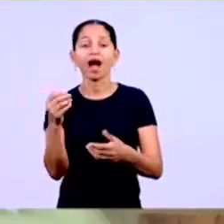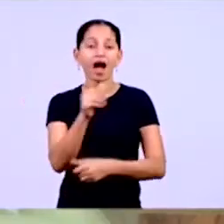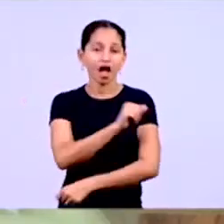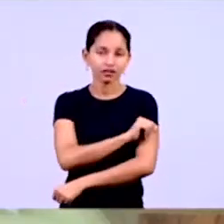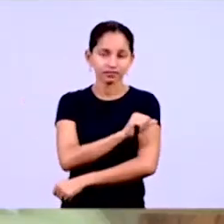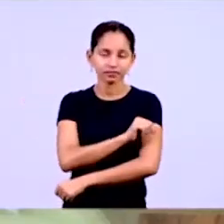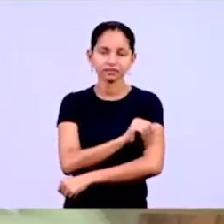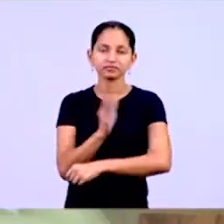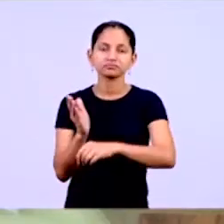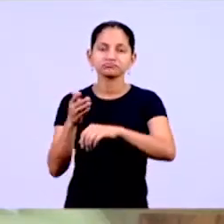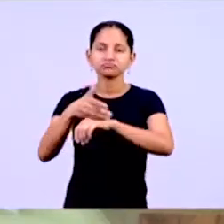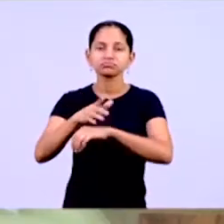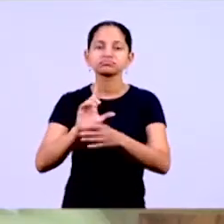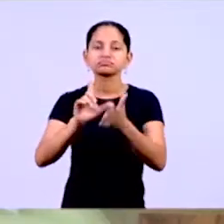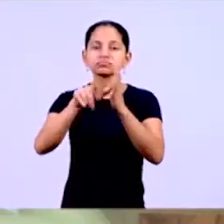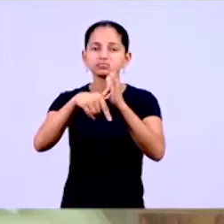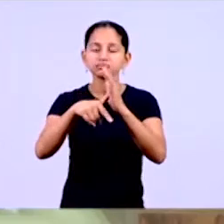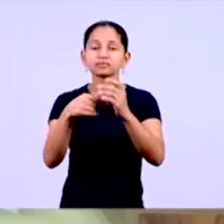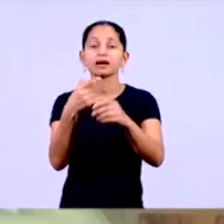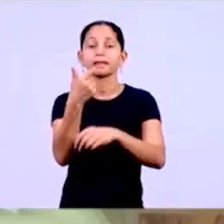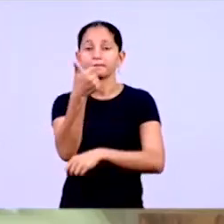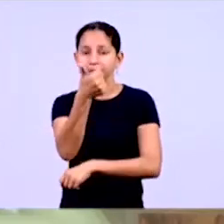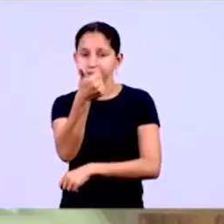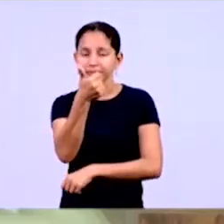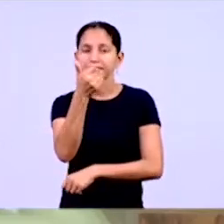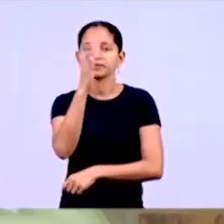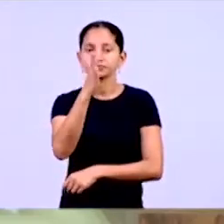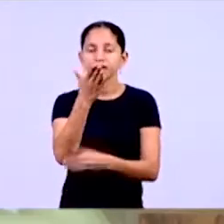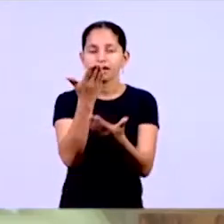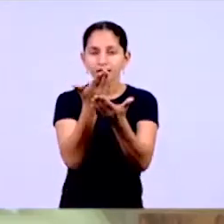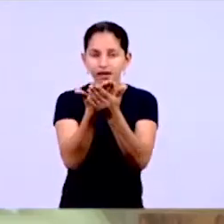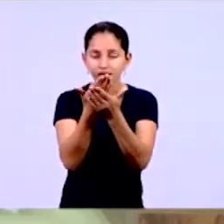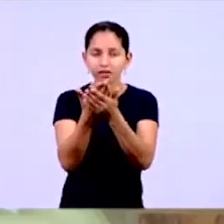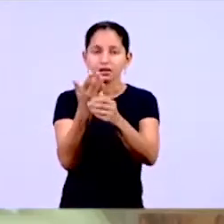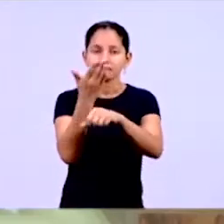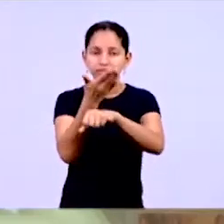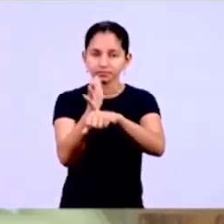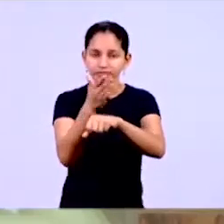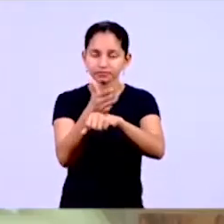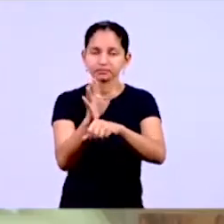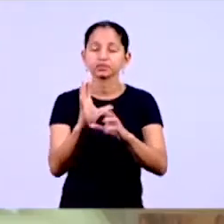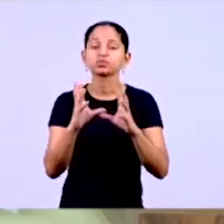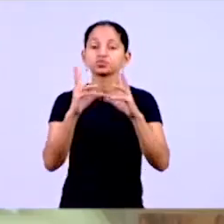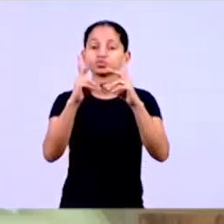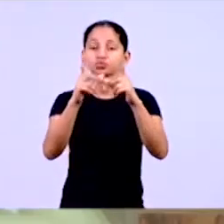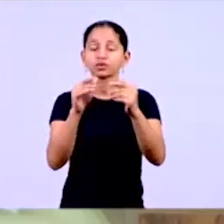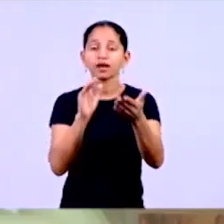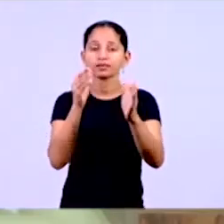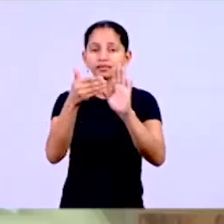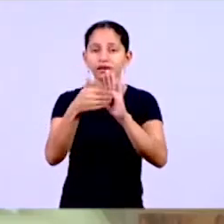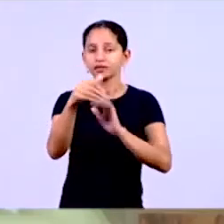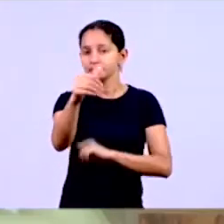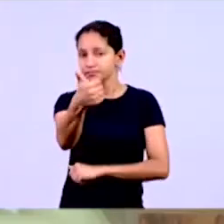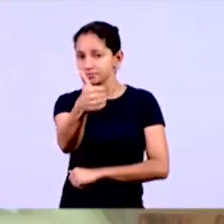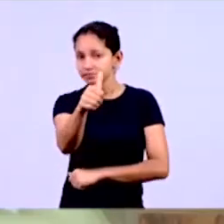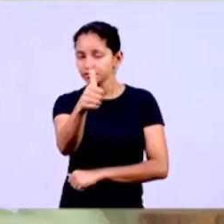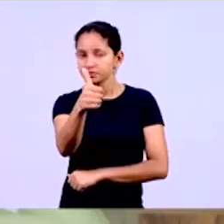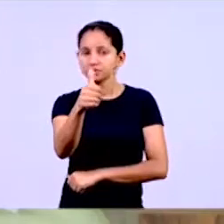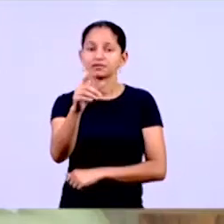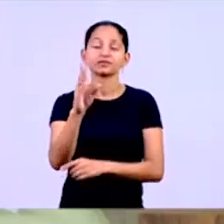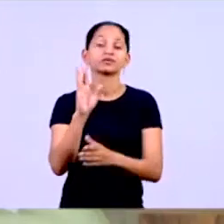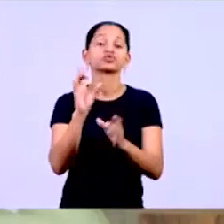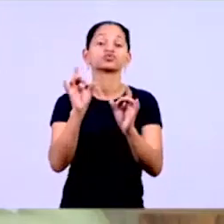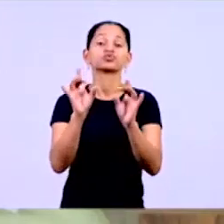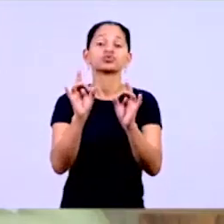pouco atrasado na primeira aula, todas as tarefas do AVA vão estar disponíveis até o dia 1º de março, dia do